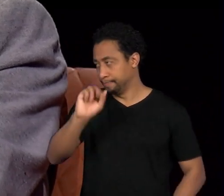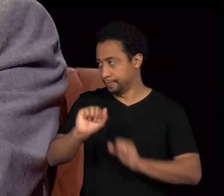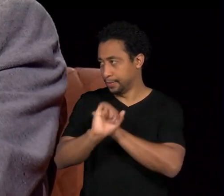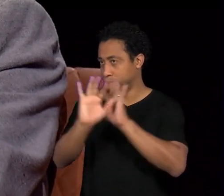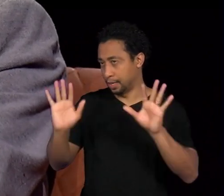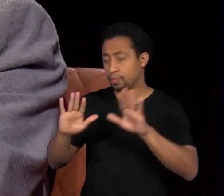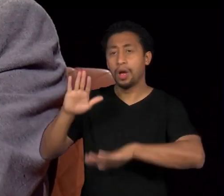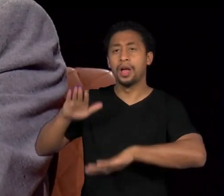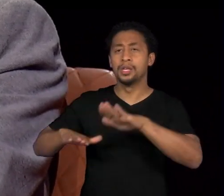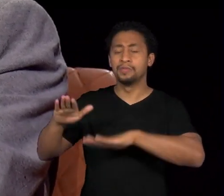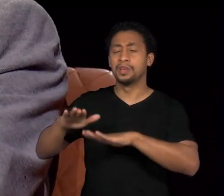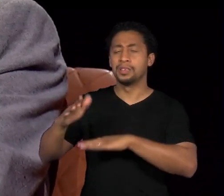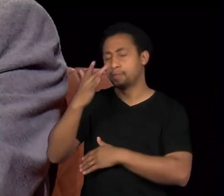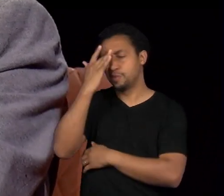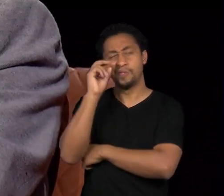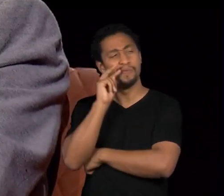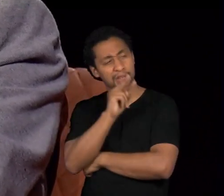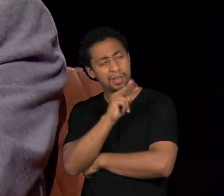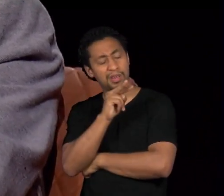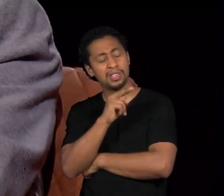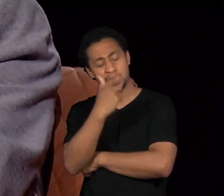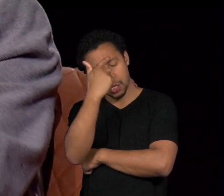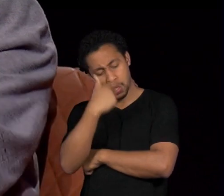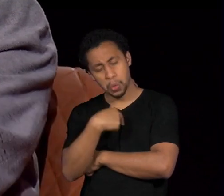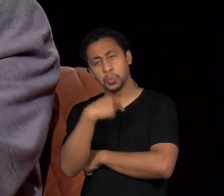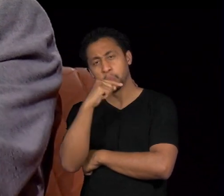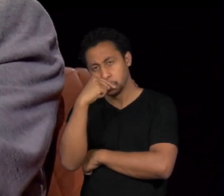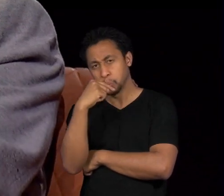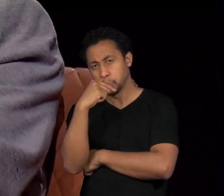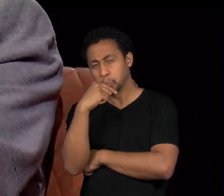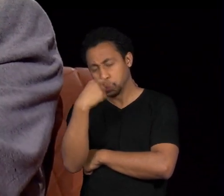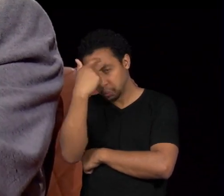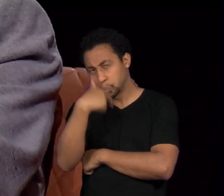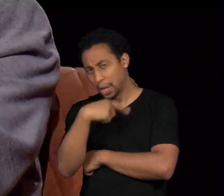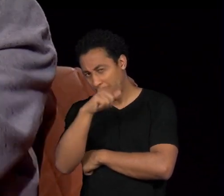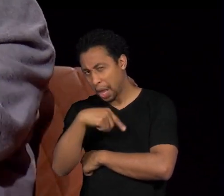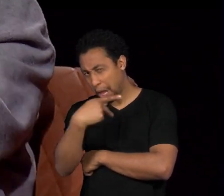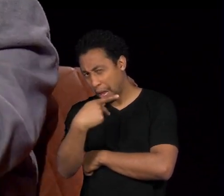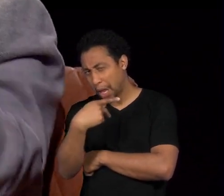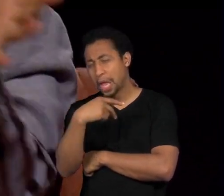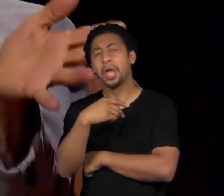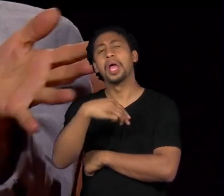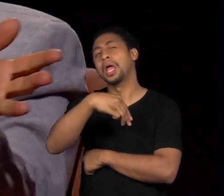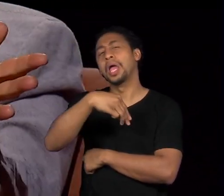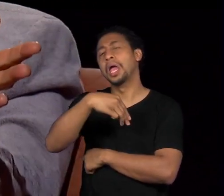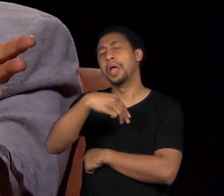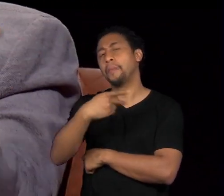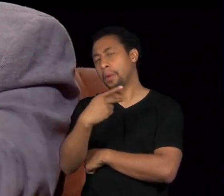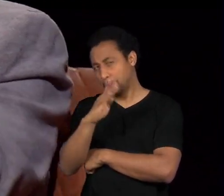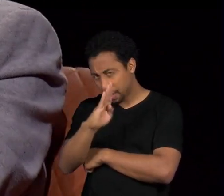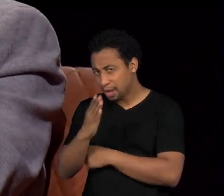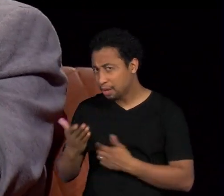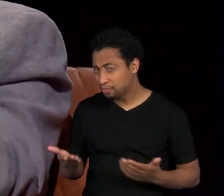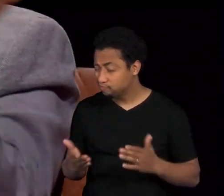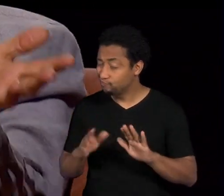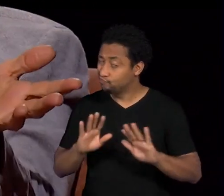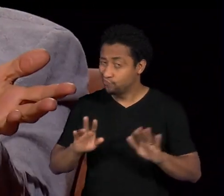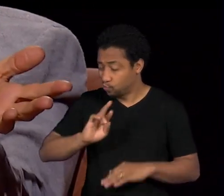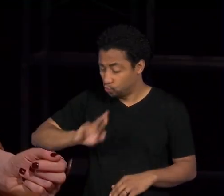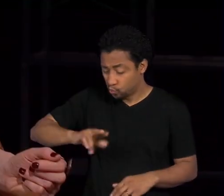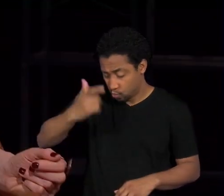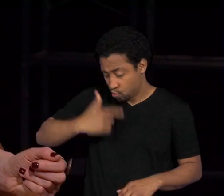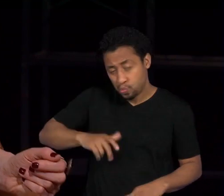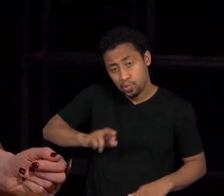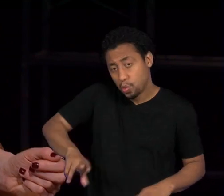um artista Popular né mas eu não sou propriamente um artista Popular até pelas razões que que vocês puderam ver